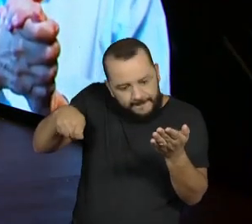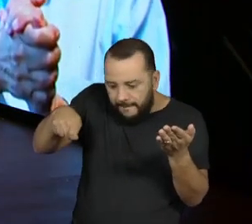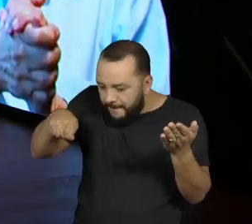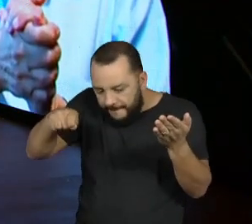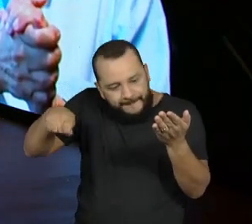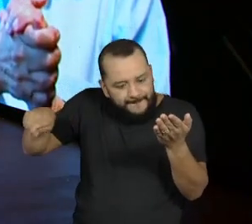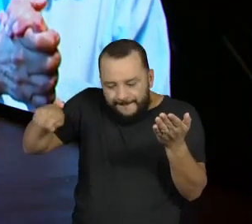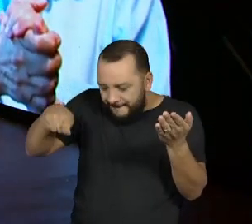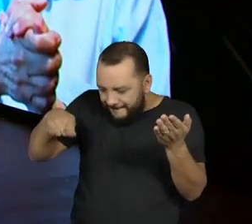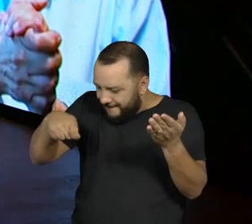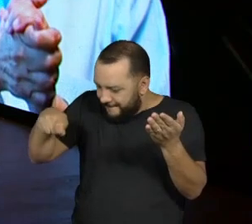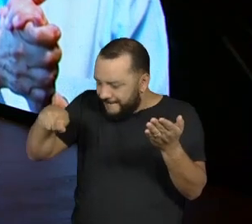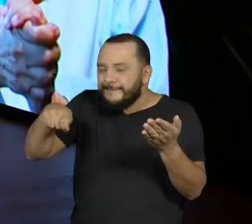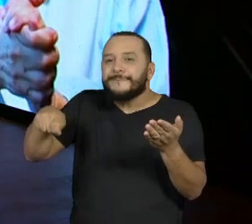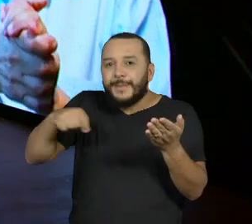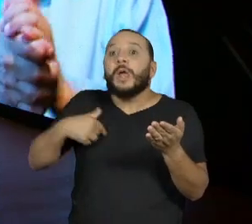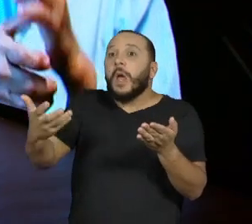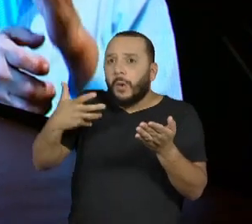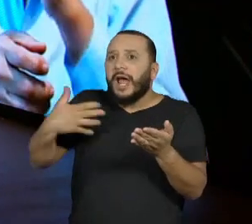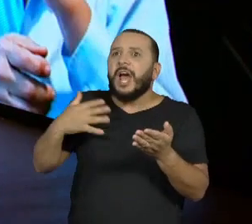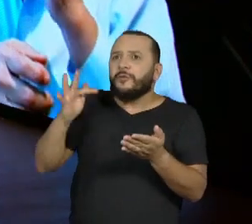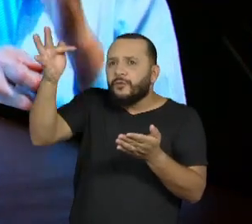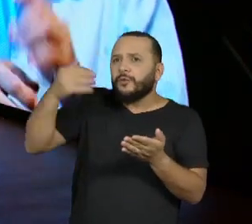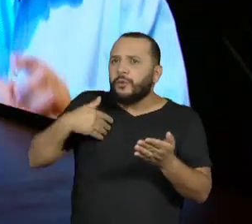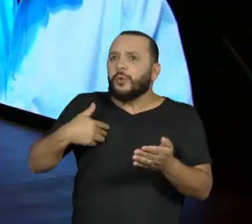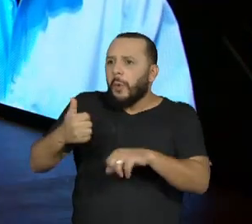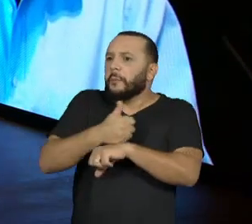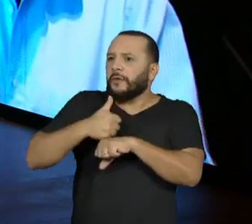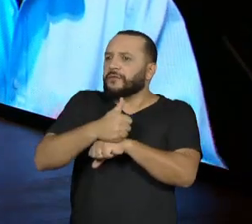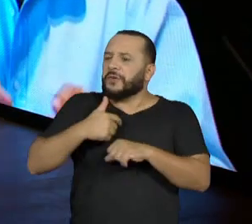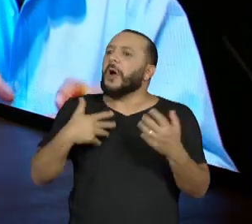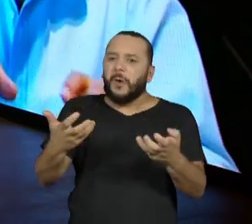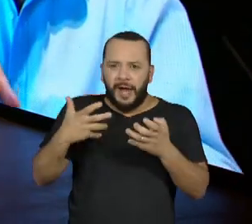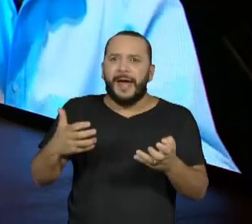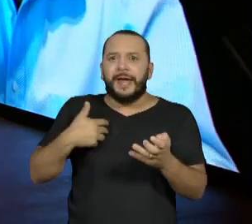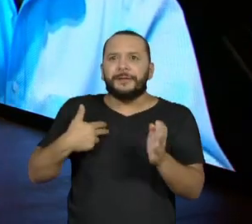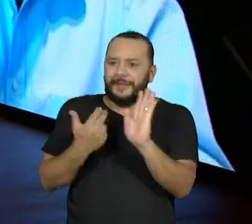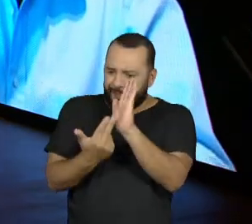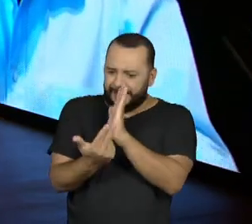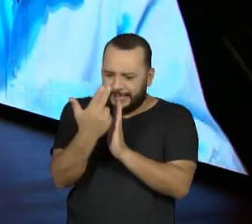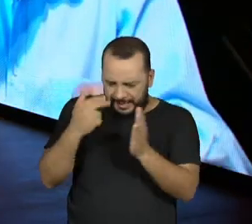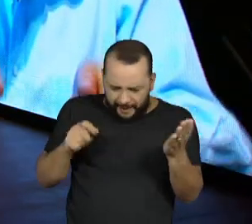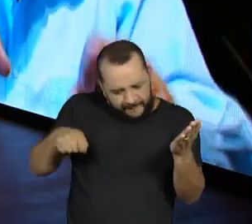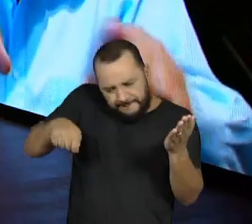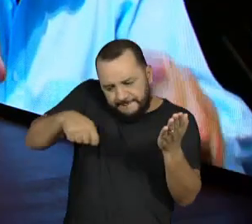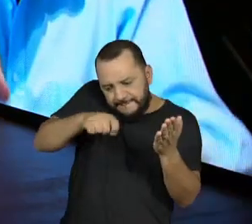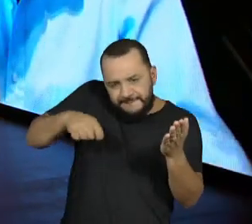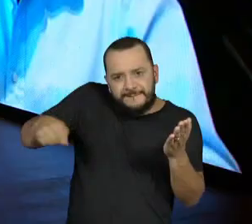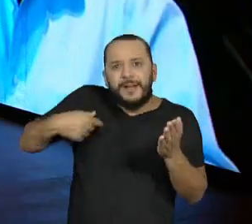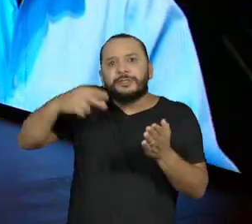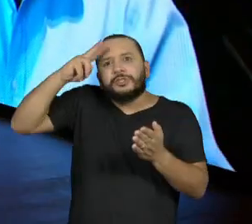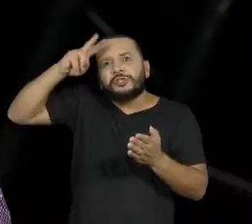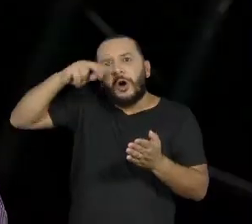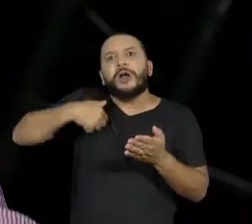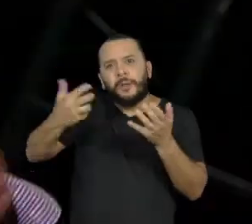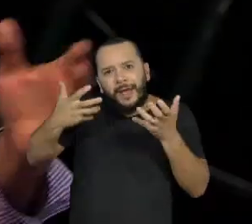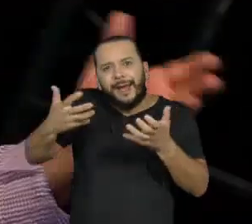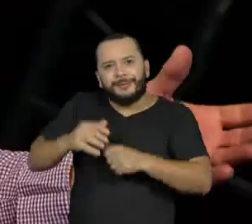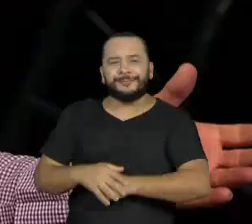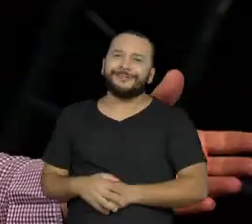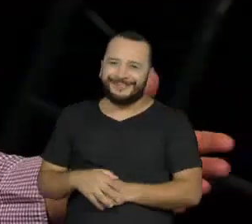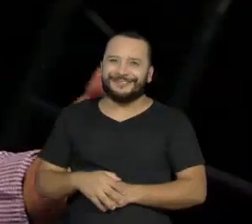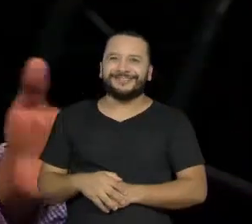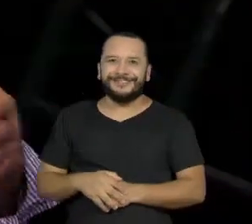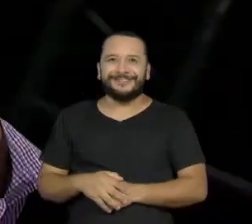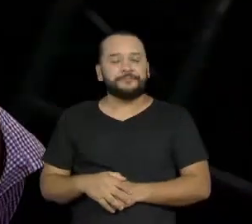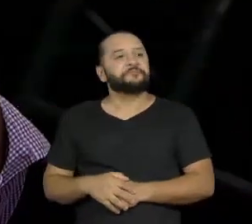eu quero fazer isso, eu quero escrever, eu quero fazer bonequinho, eu quero fazer historinha. Maurício, tudo